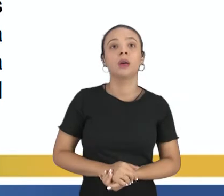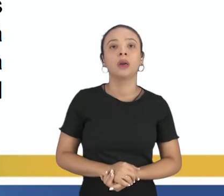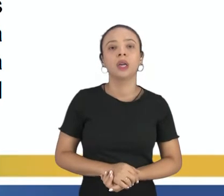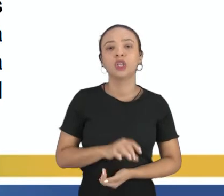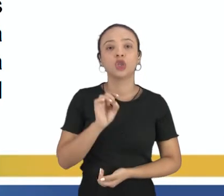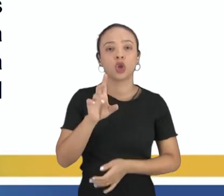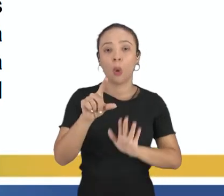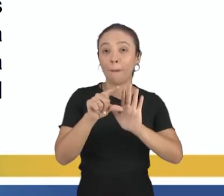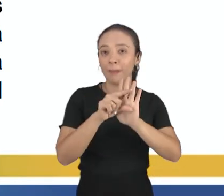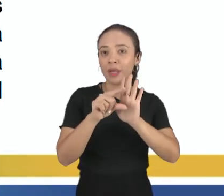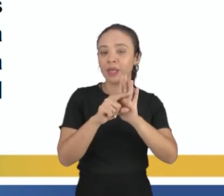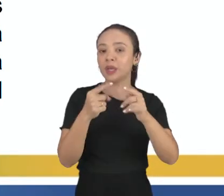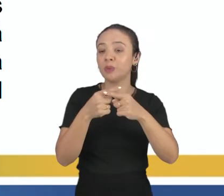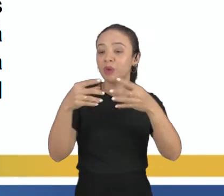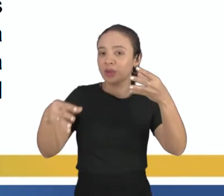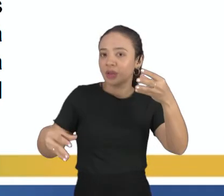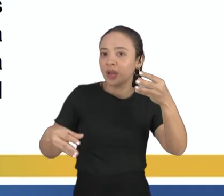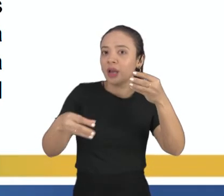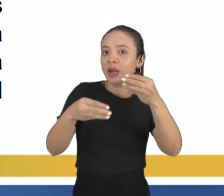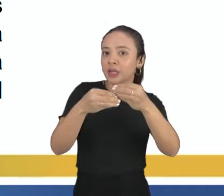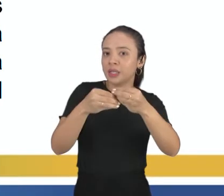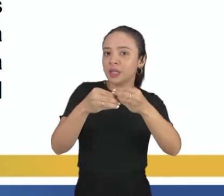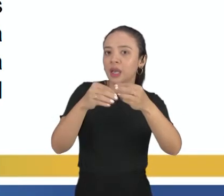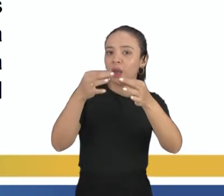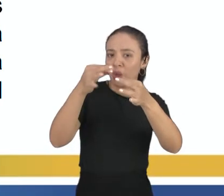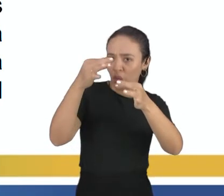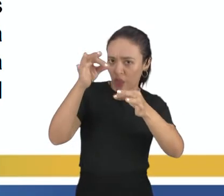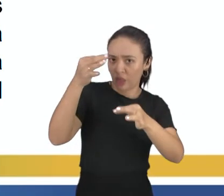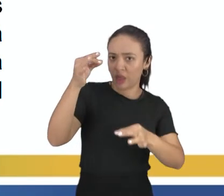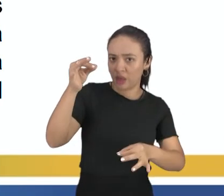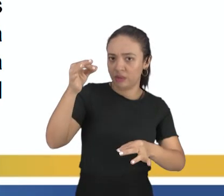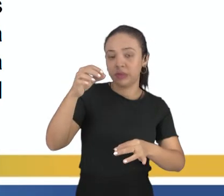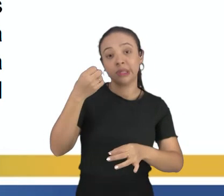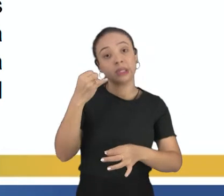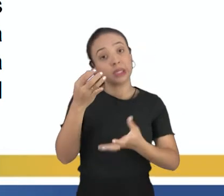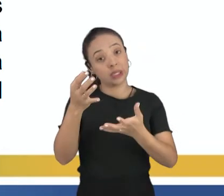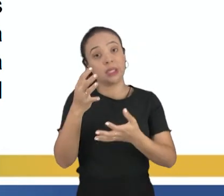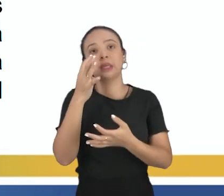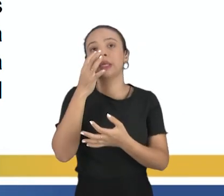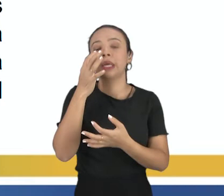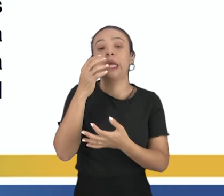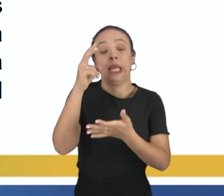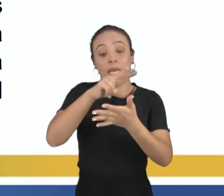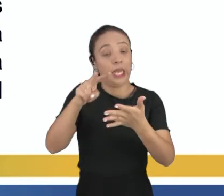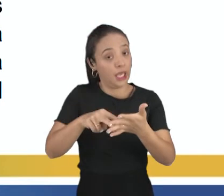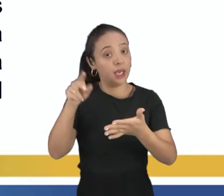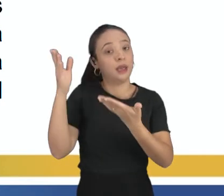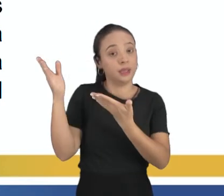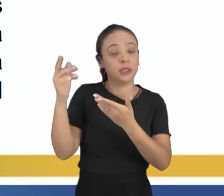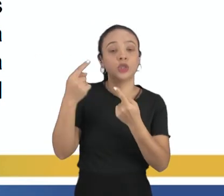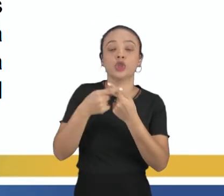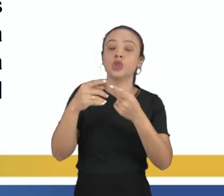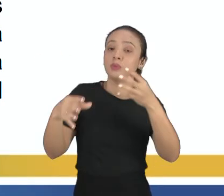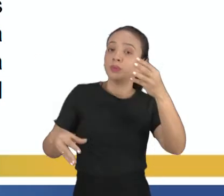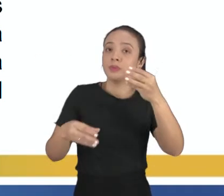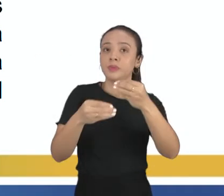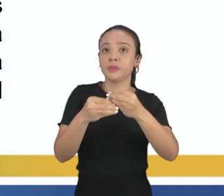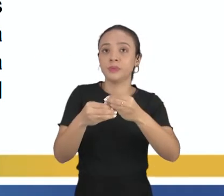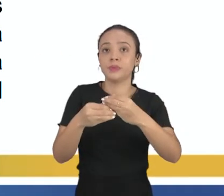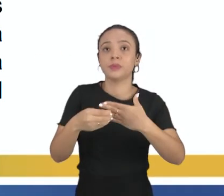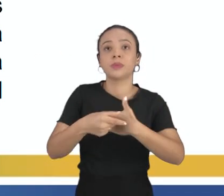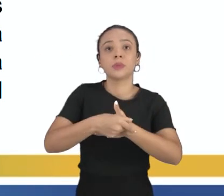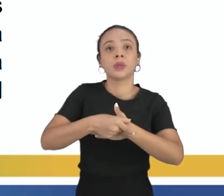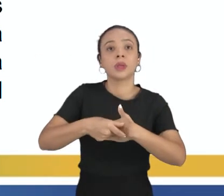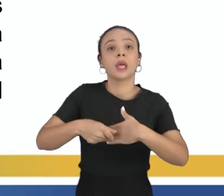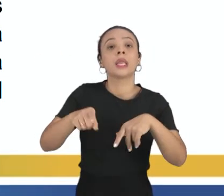porque a resenha, normalmente ela é um pouco mais extensa, então se vocês quiserem ter contato com essa resenha aí, a autora, ela é formada